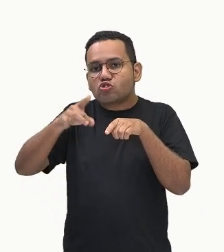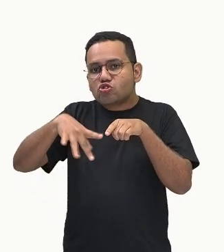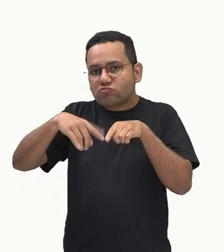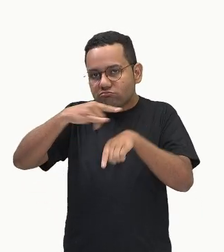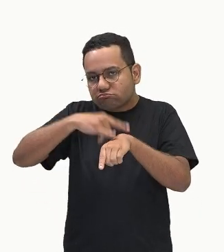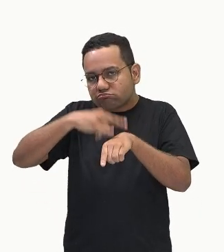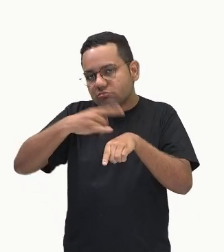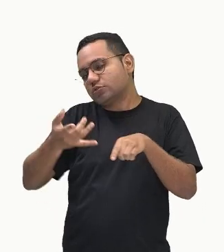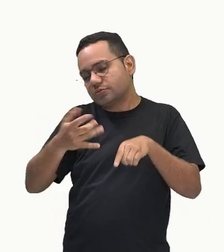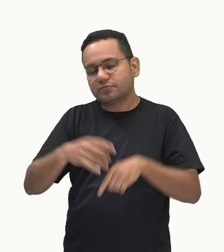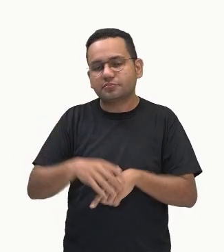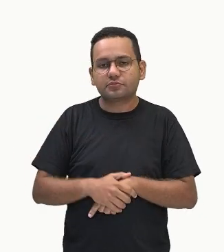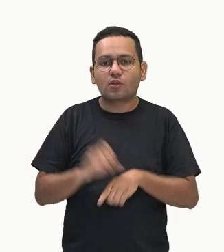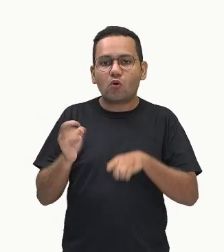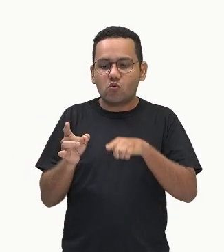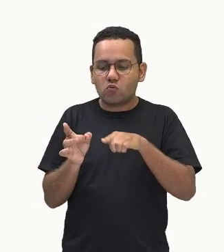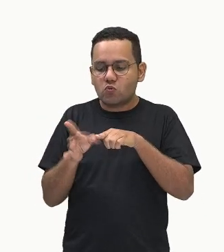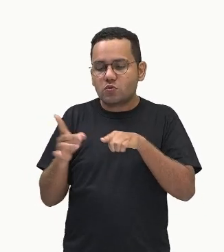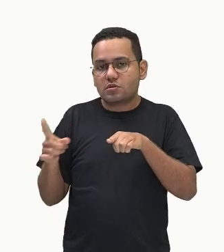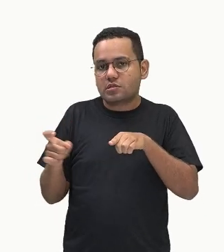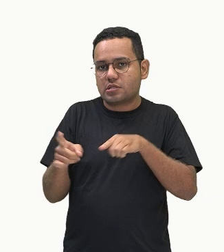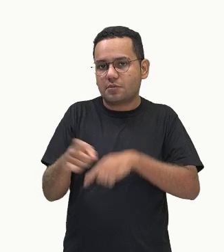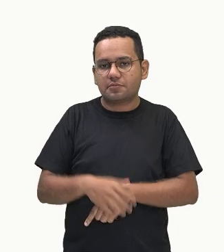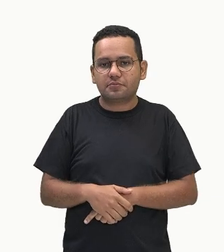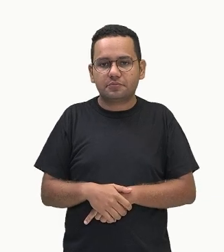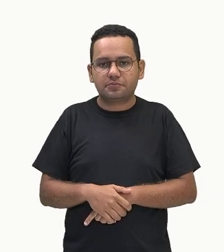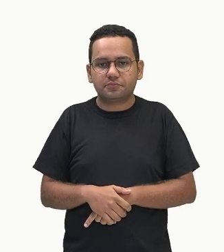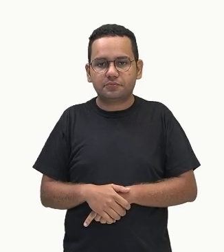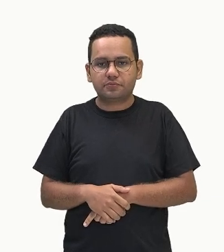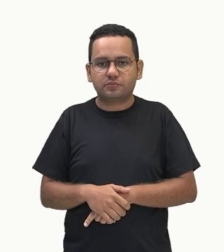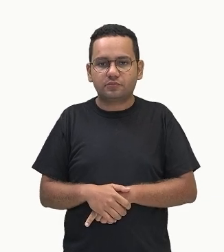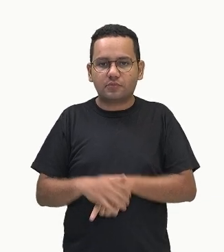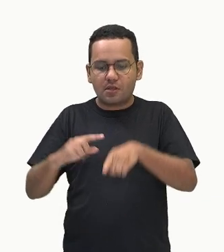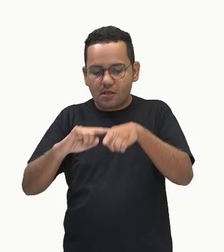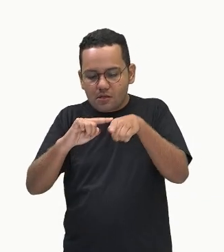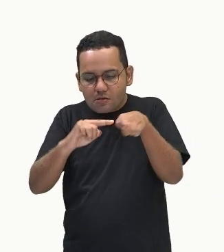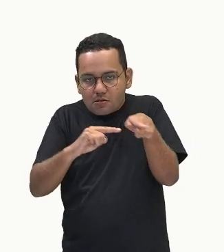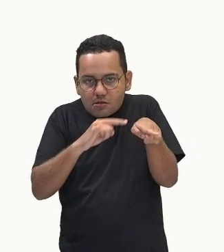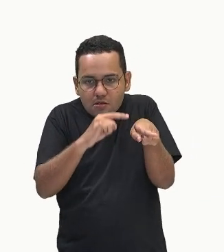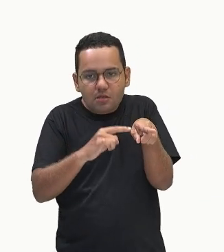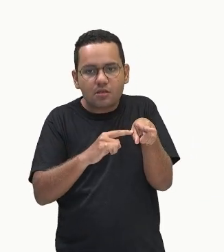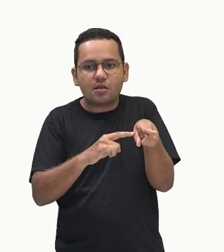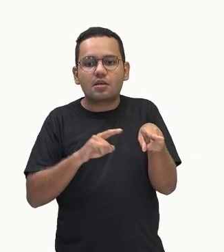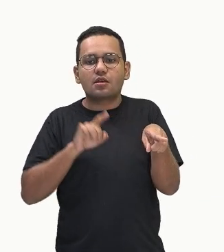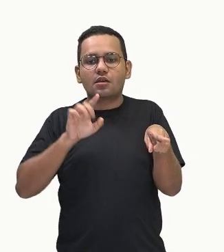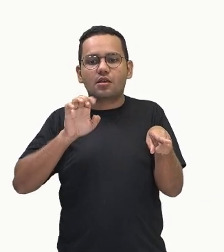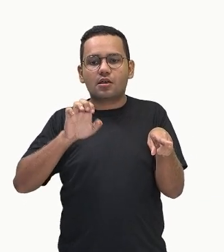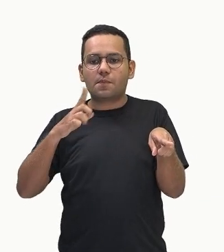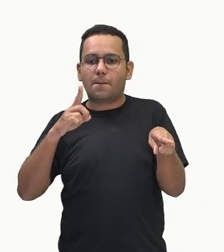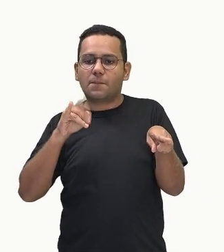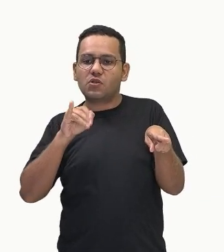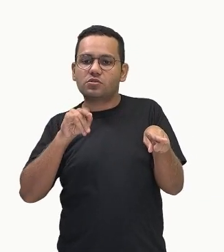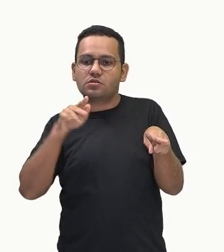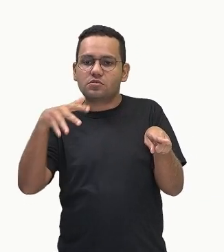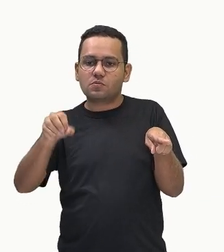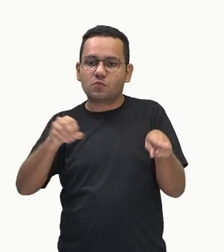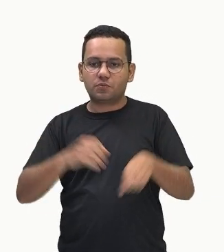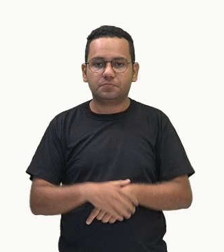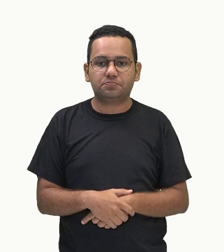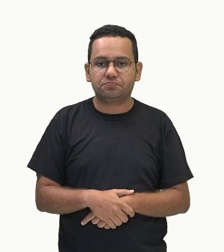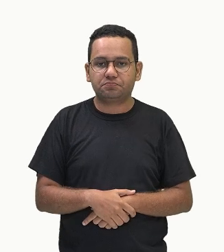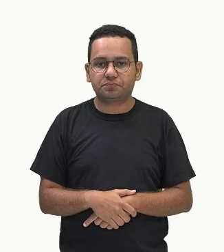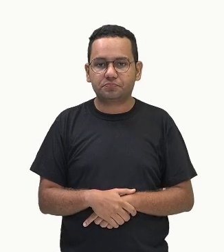urina como o sêmen. O epidídimo, que é uma estrutura localizada, né, está associada junto com os